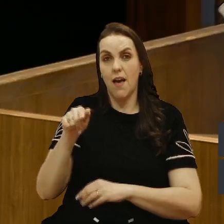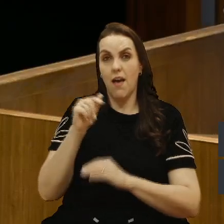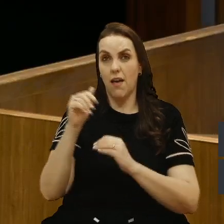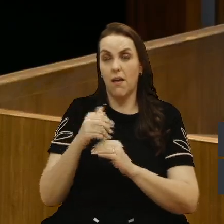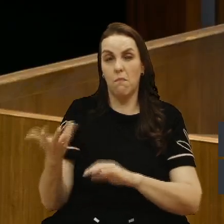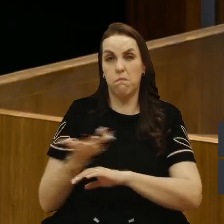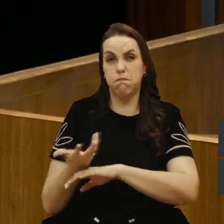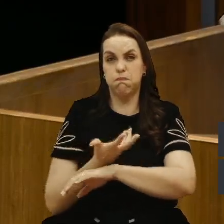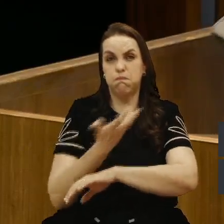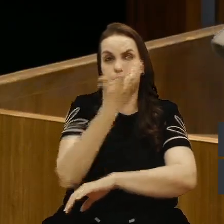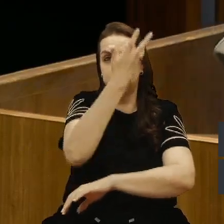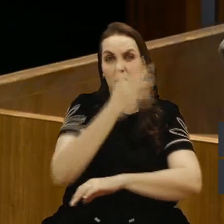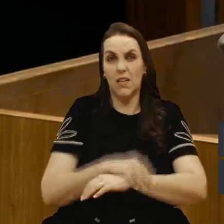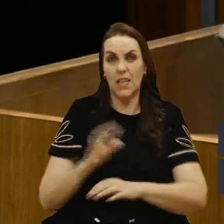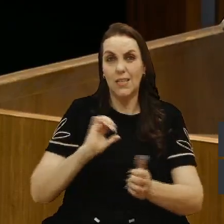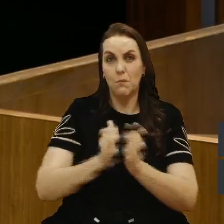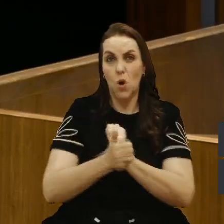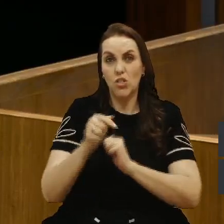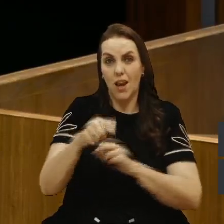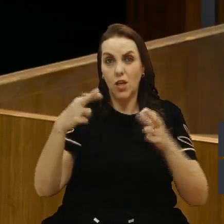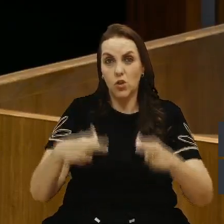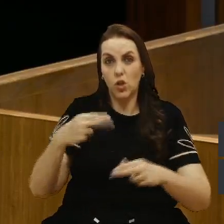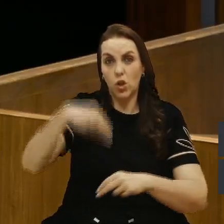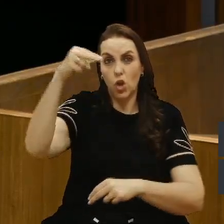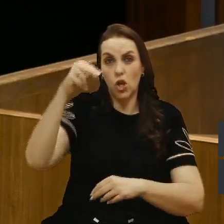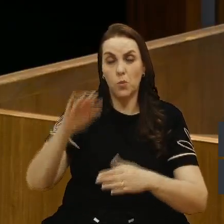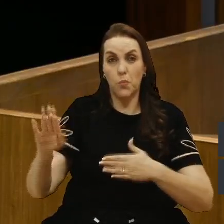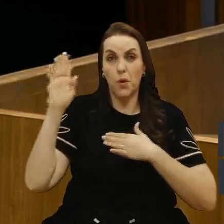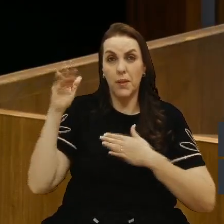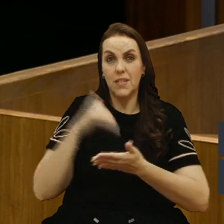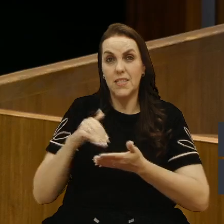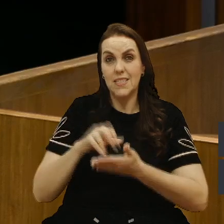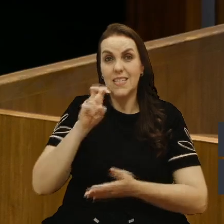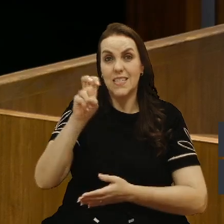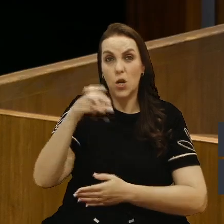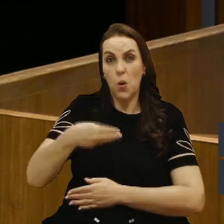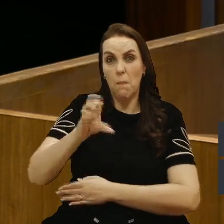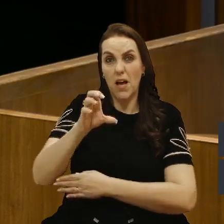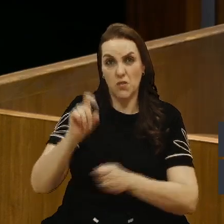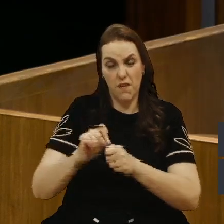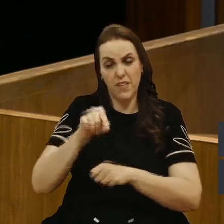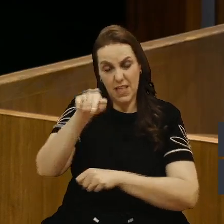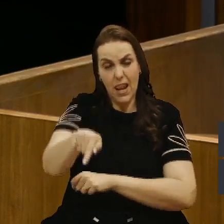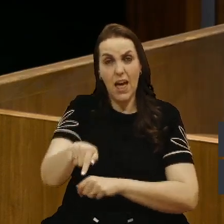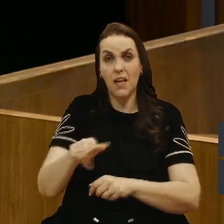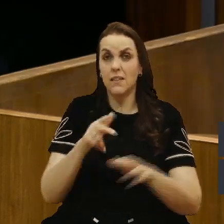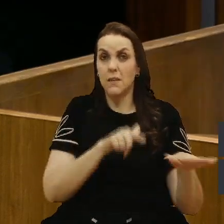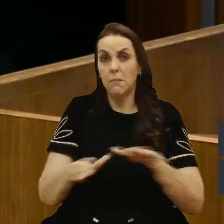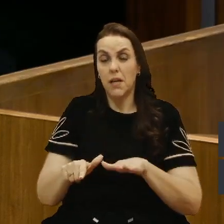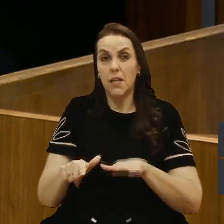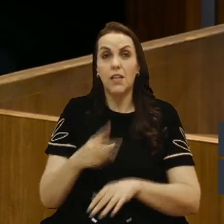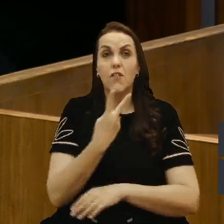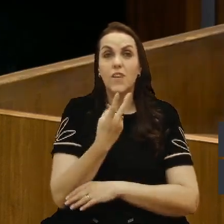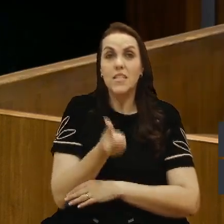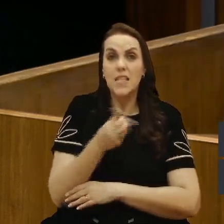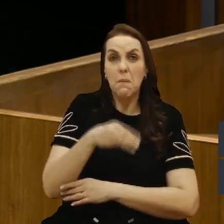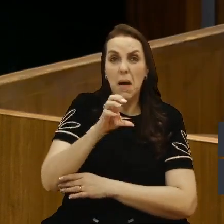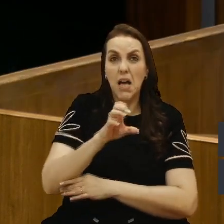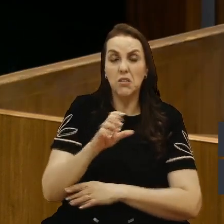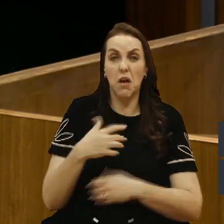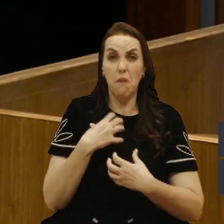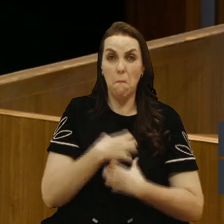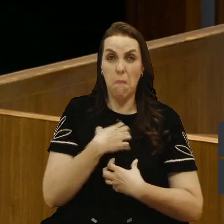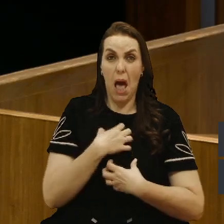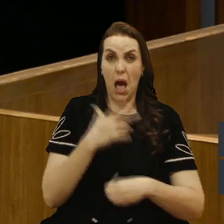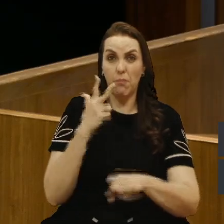do Complexo Esportivo da Zona Norte, prometido pelo secretário no dia 5 de março, que ia ser feito naquela semana, dia 26 de março, ele ficou brabo